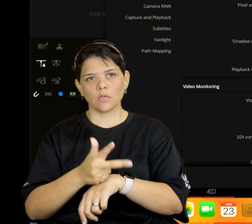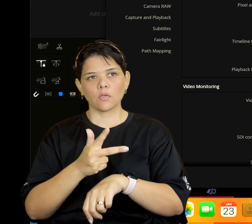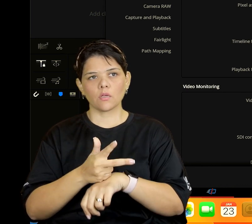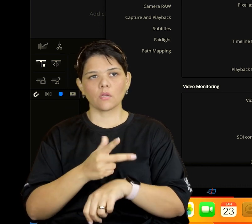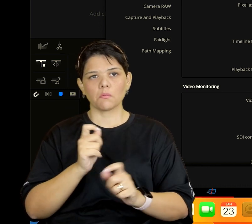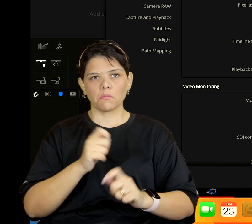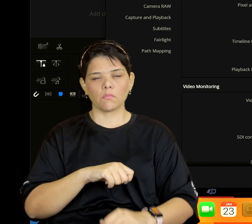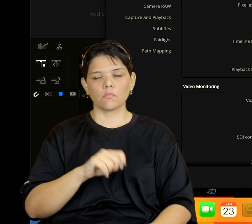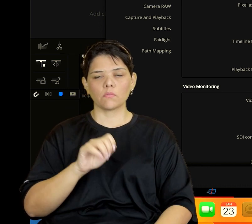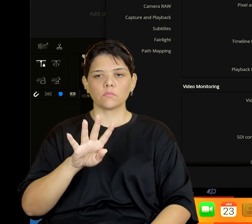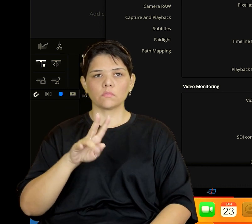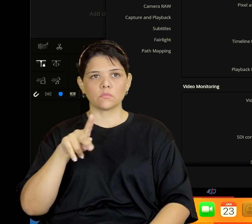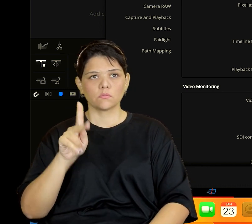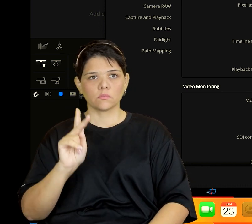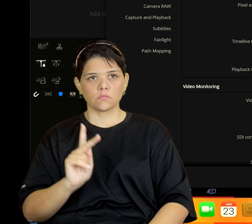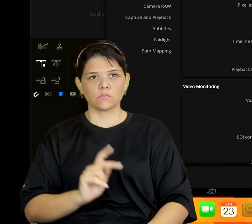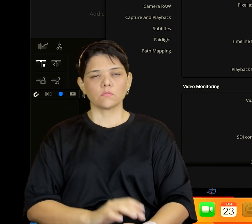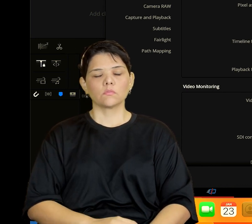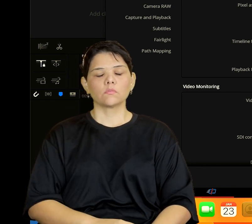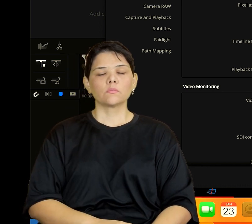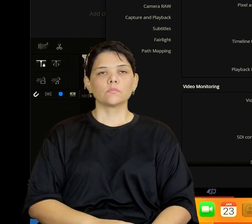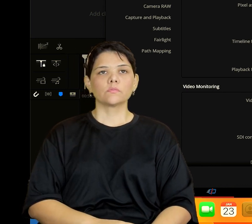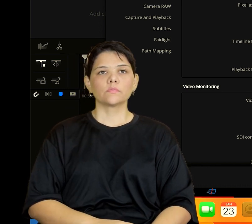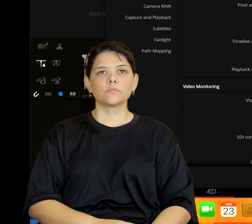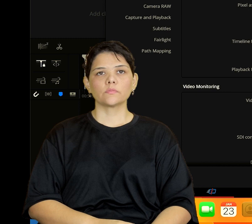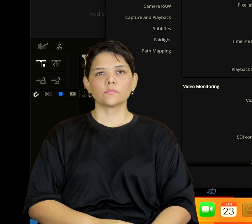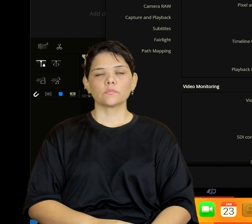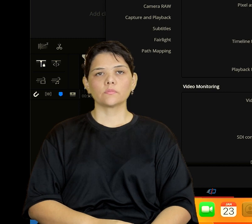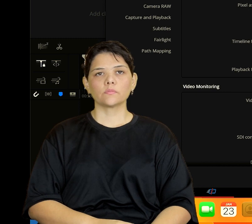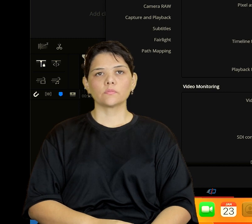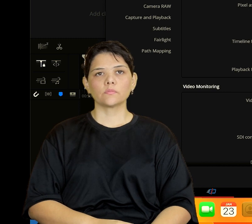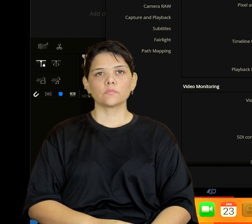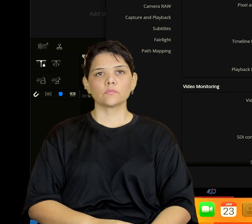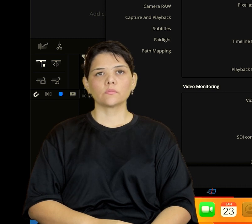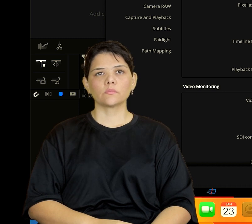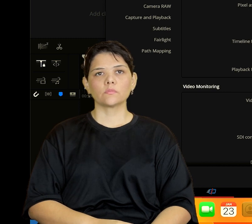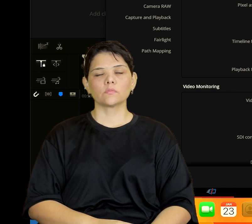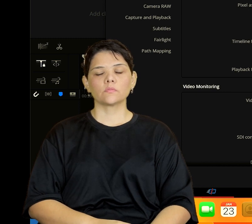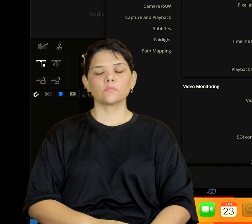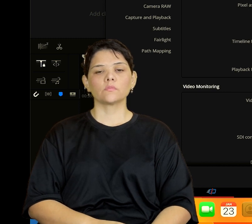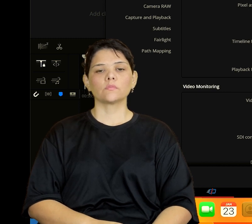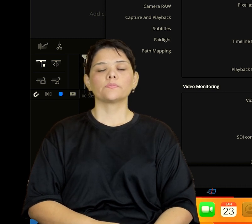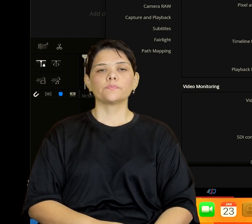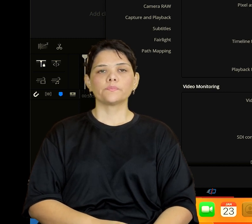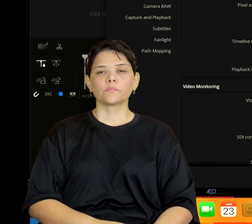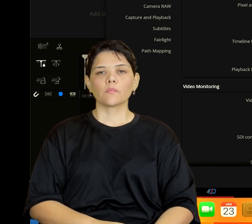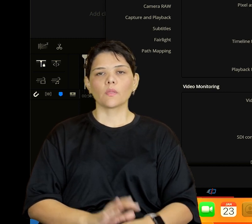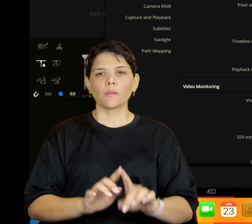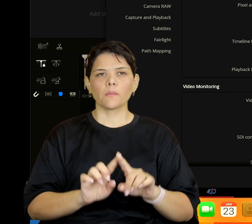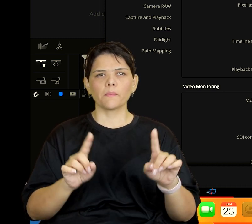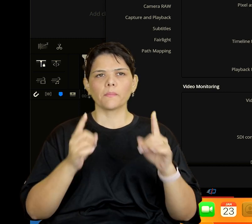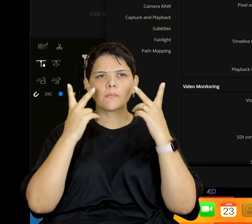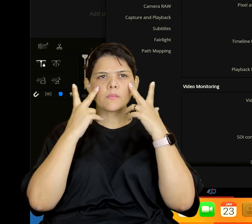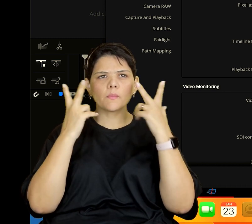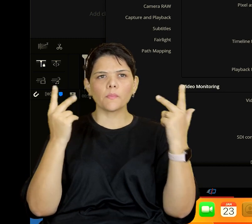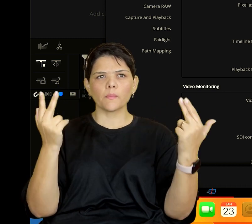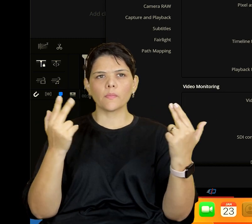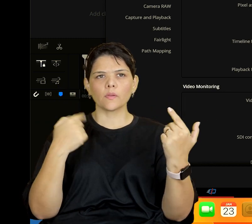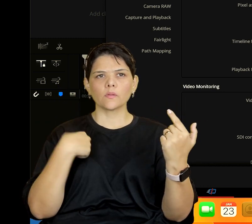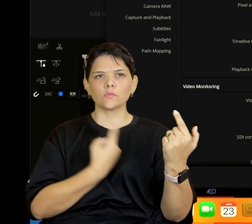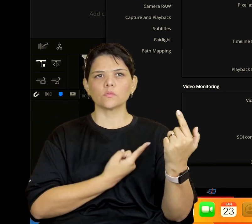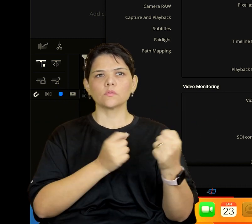tiver uma câmera em 4K, deve vir em 4K. Tranquilo? O que normalmente, a gente